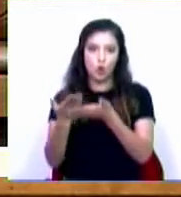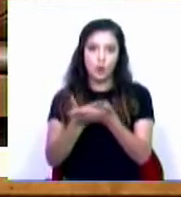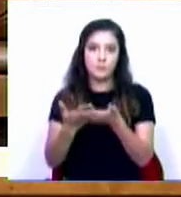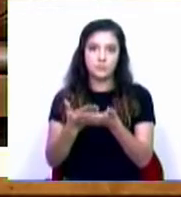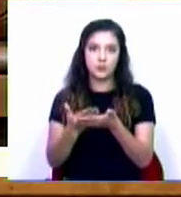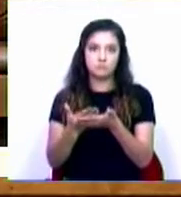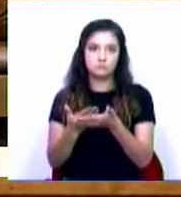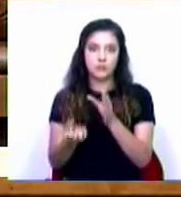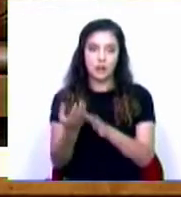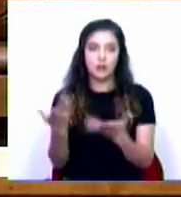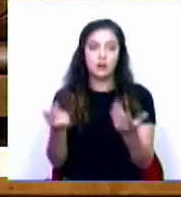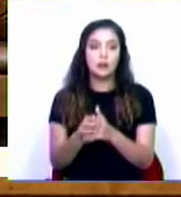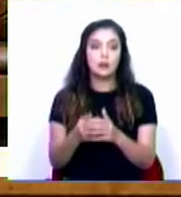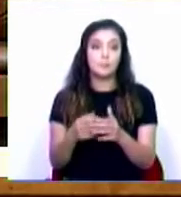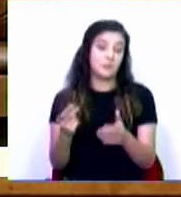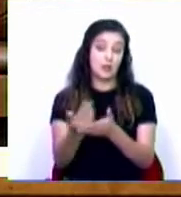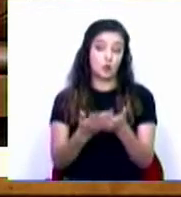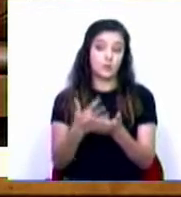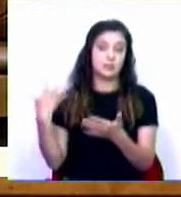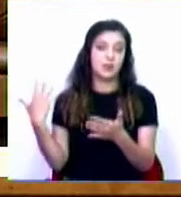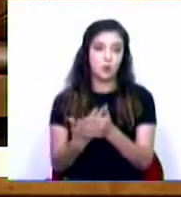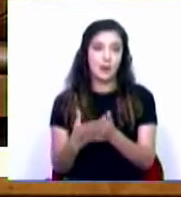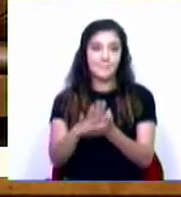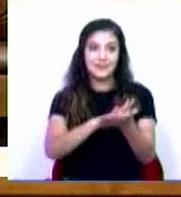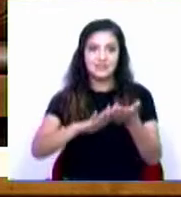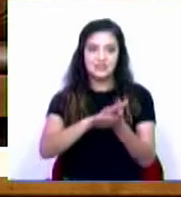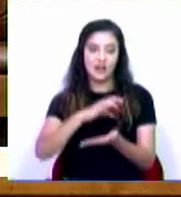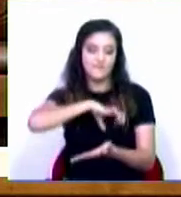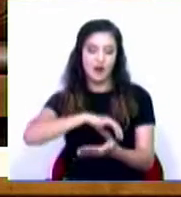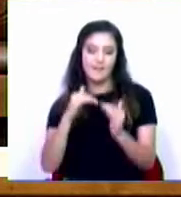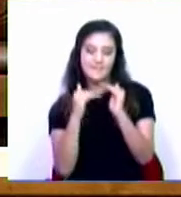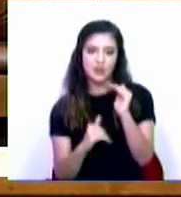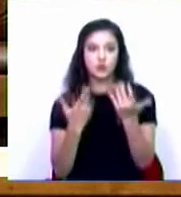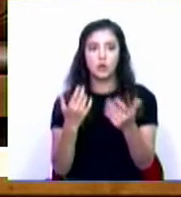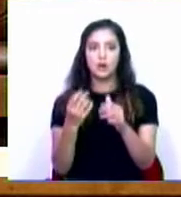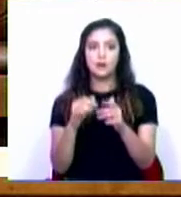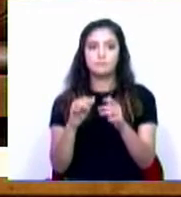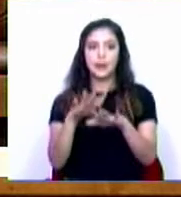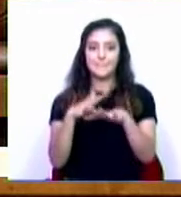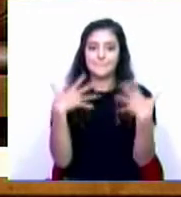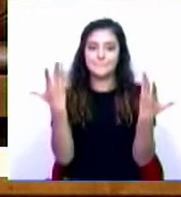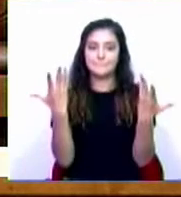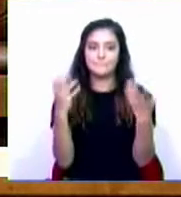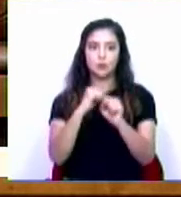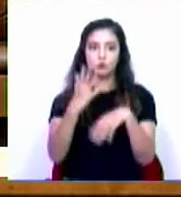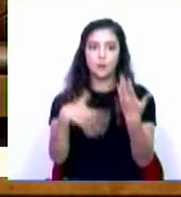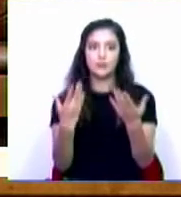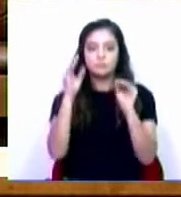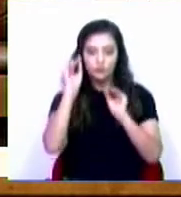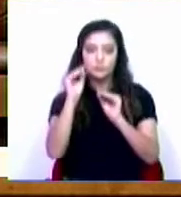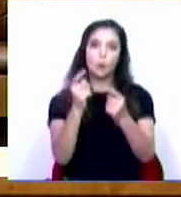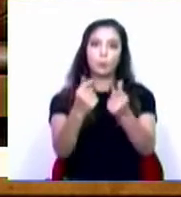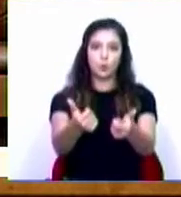economia e a nossa competitividade eram baseadas em baixos salários e uma mão de obra pouco qualificada. Portugal tem